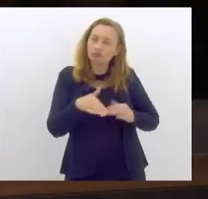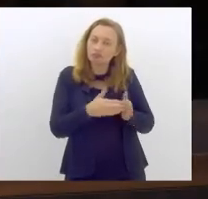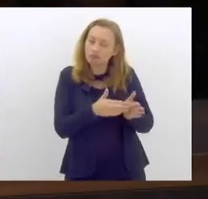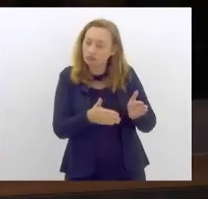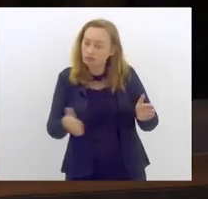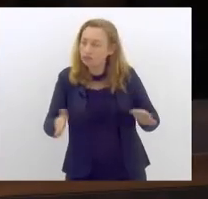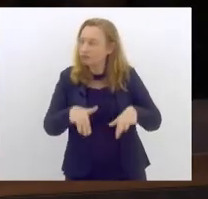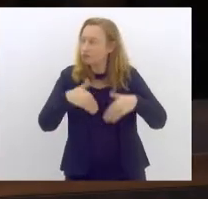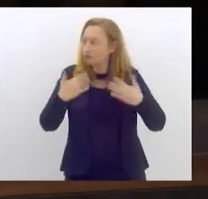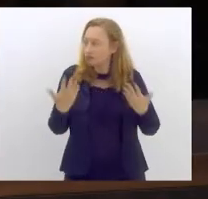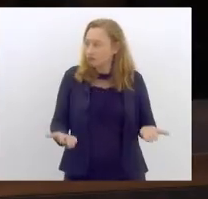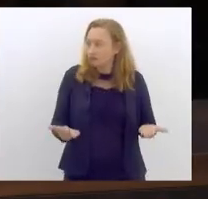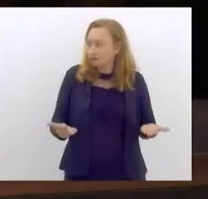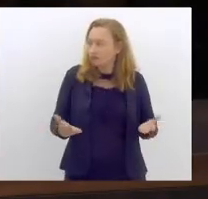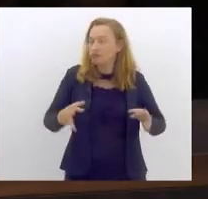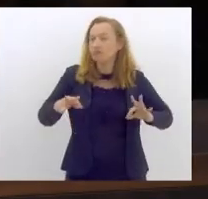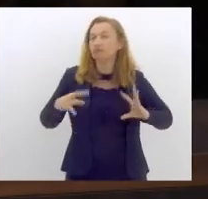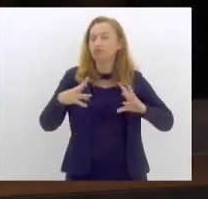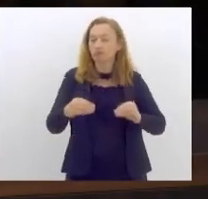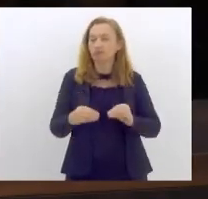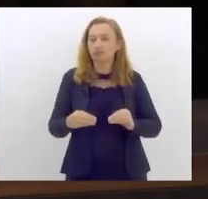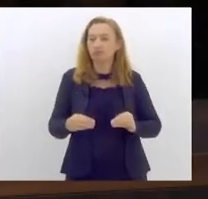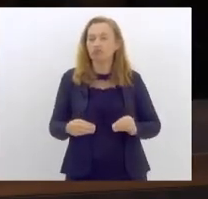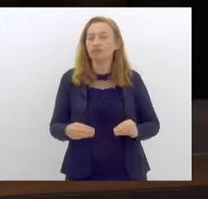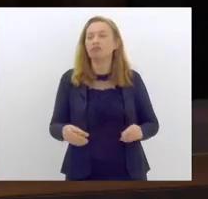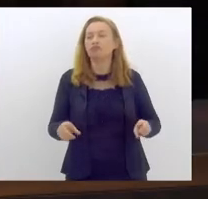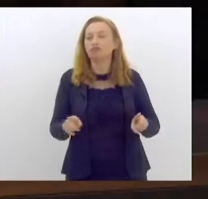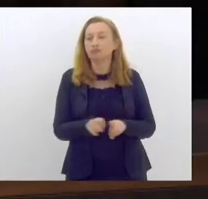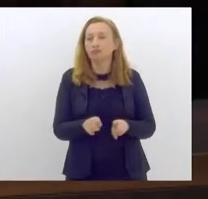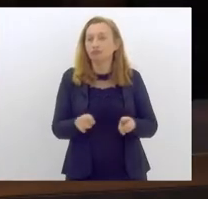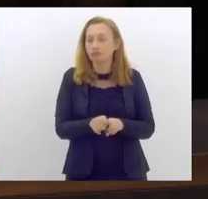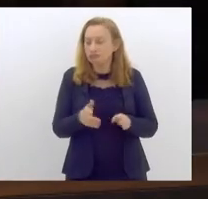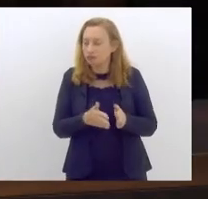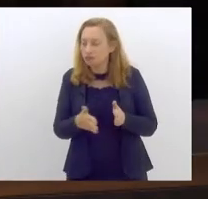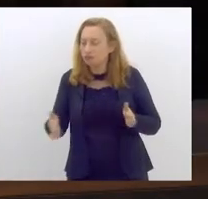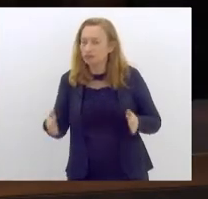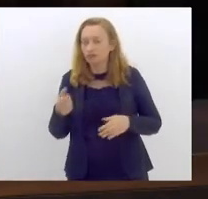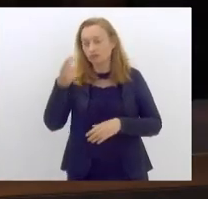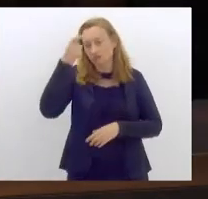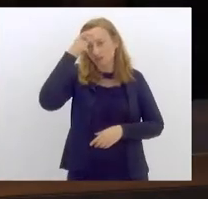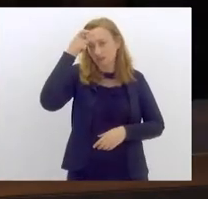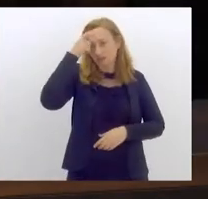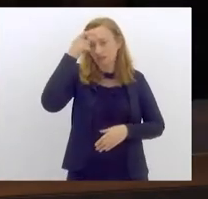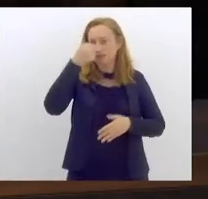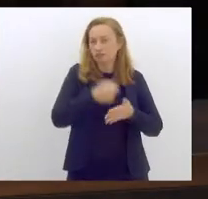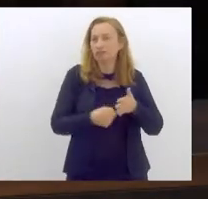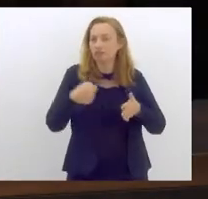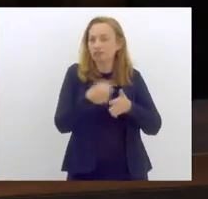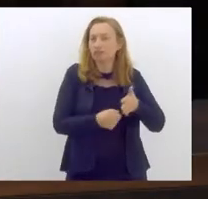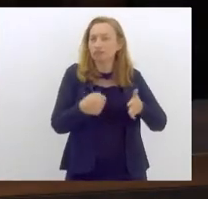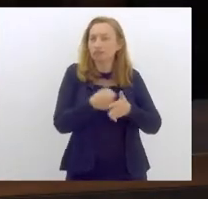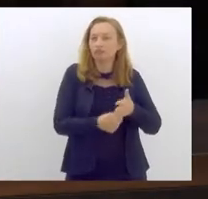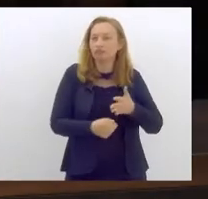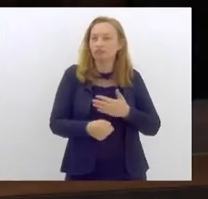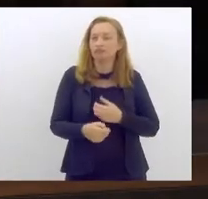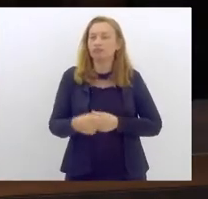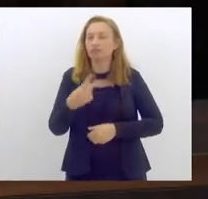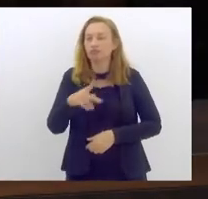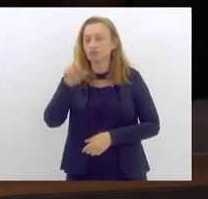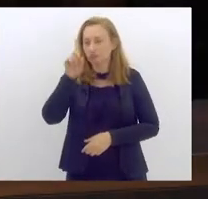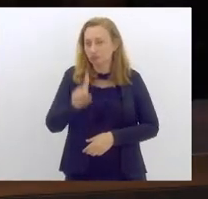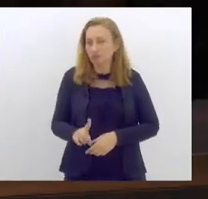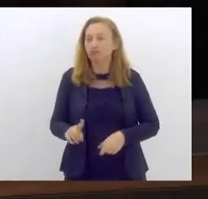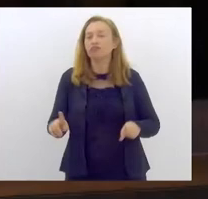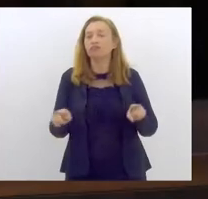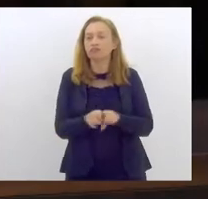processo então isso tudo tem a ver também nesse processo de conscientização da luta de garantia dos seus direitos